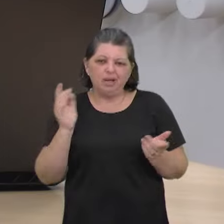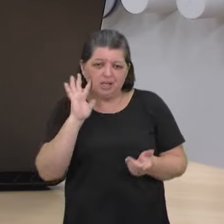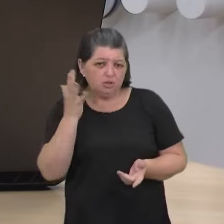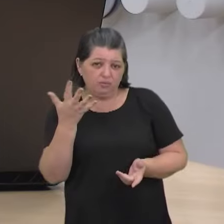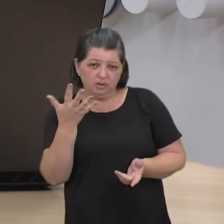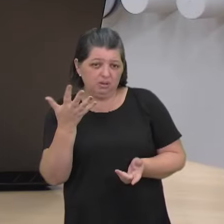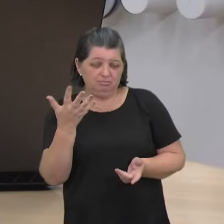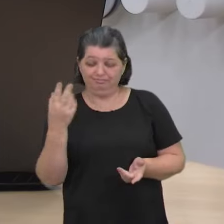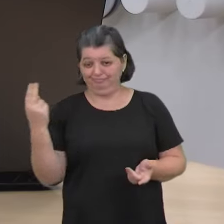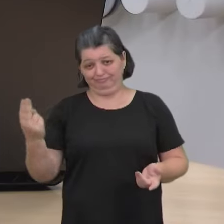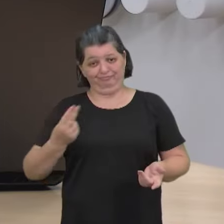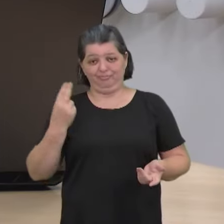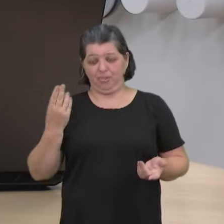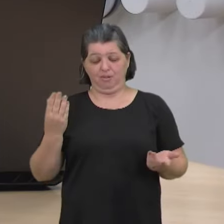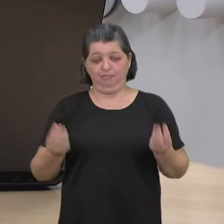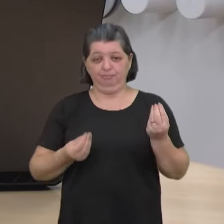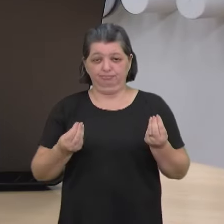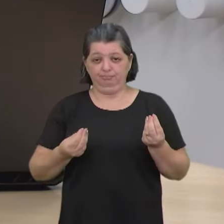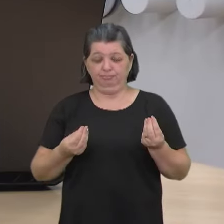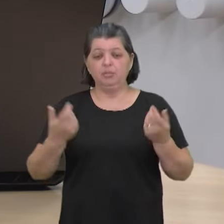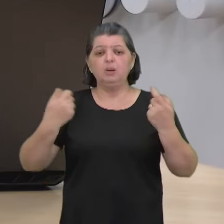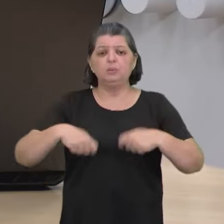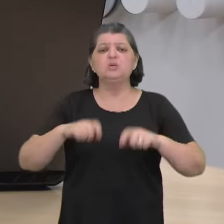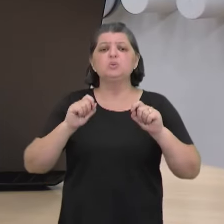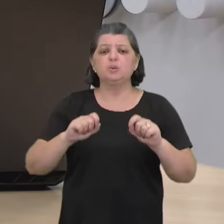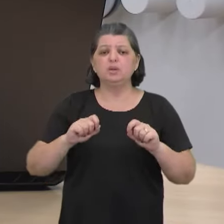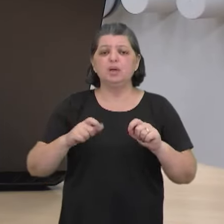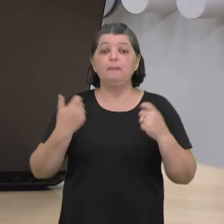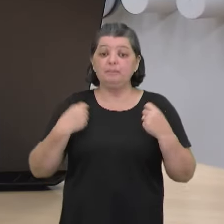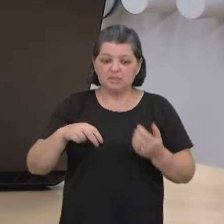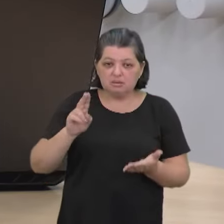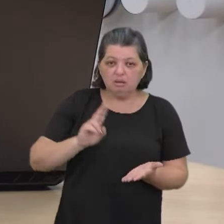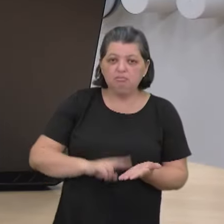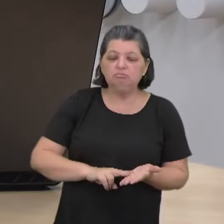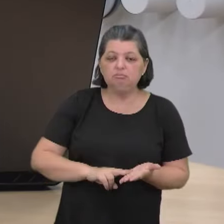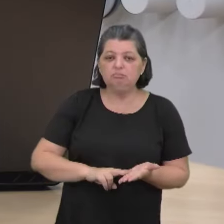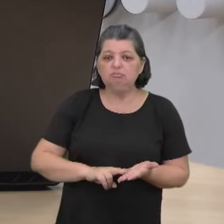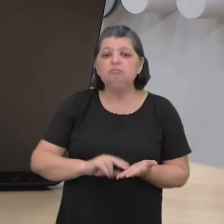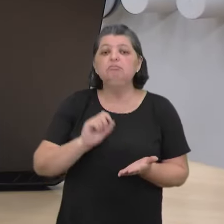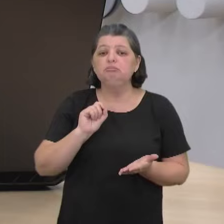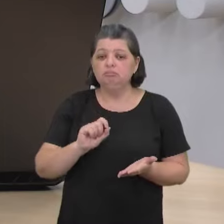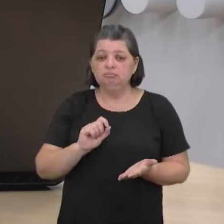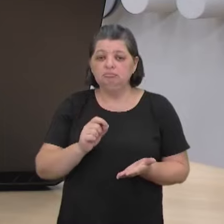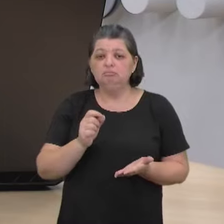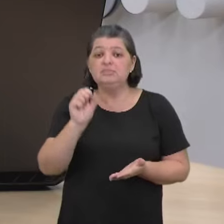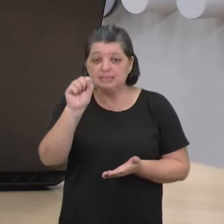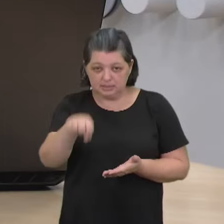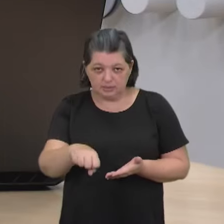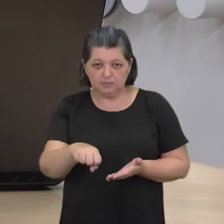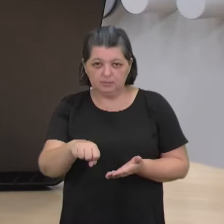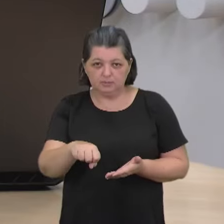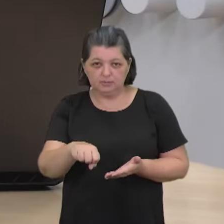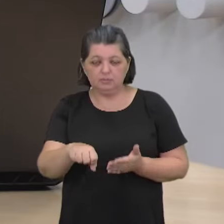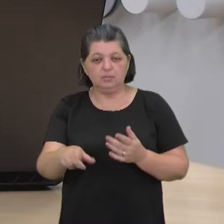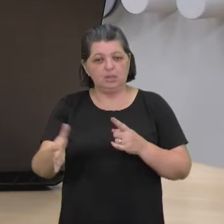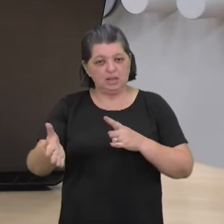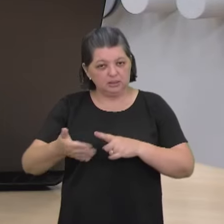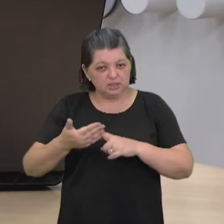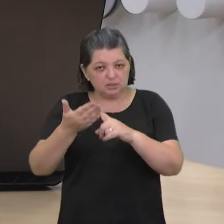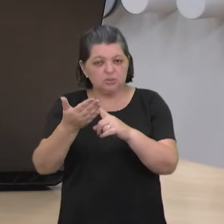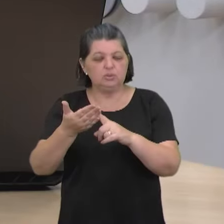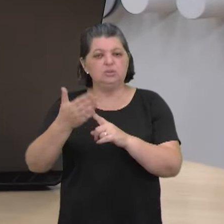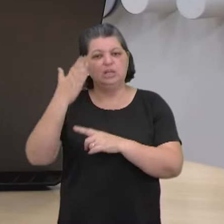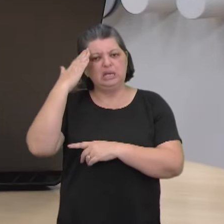que é a seguinte: a gente precisa admitir que, por um lado, Sim, as tecnologias,